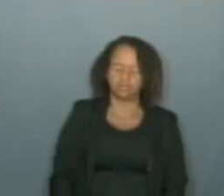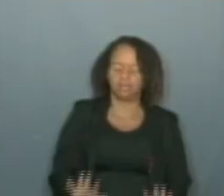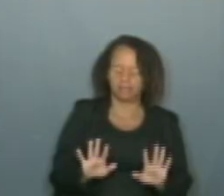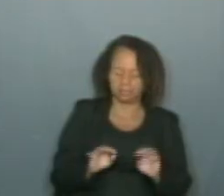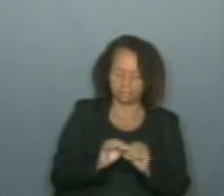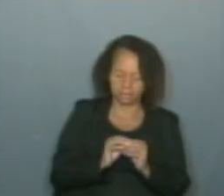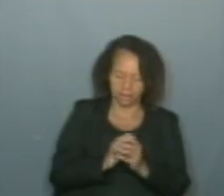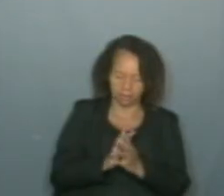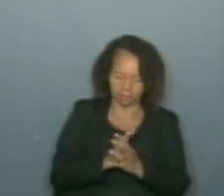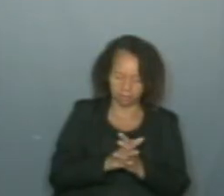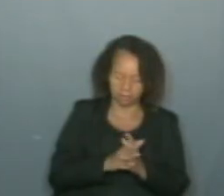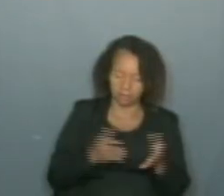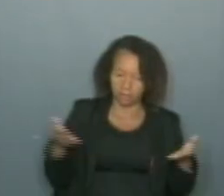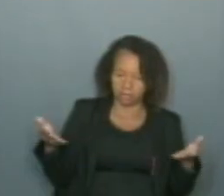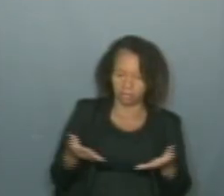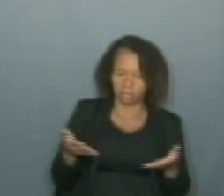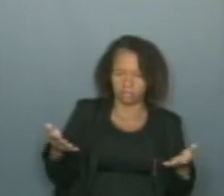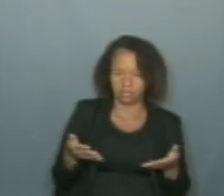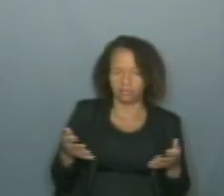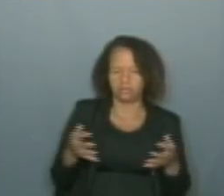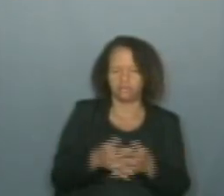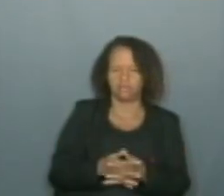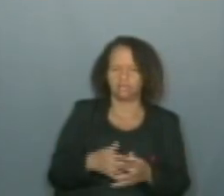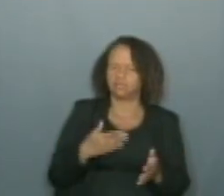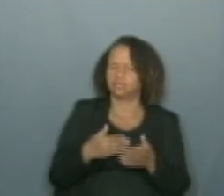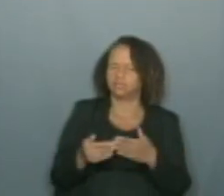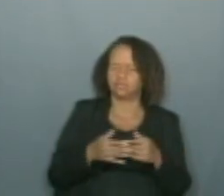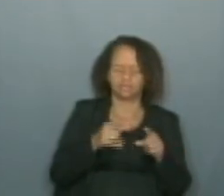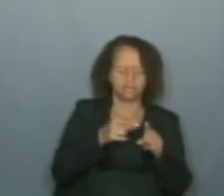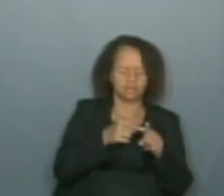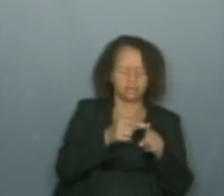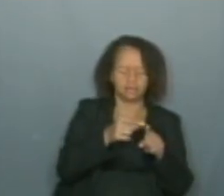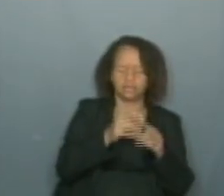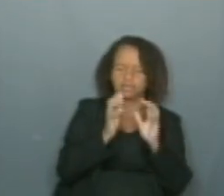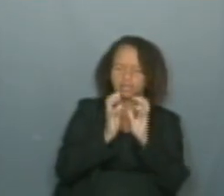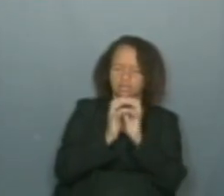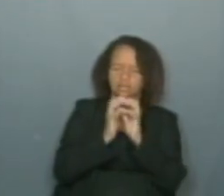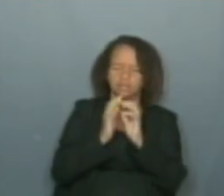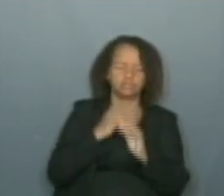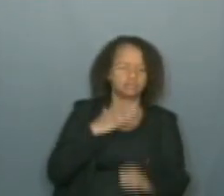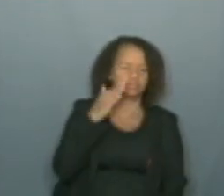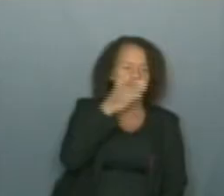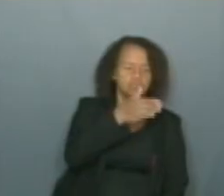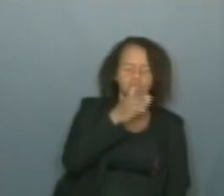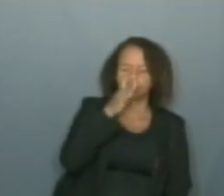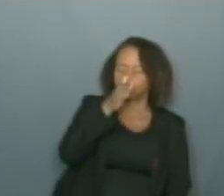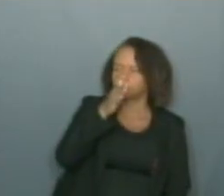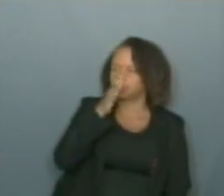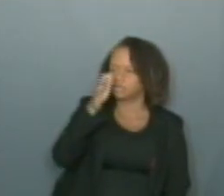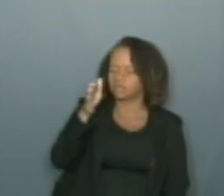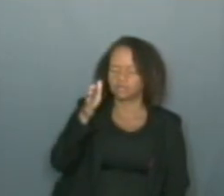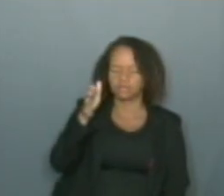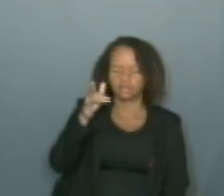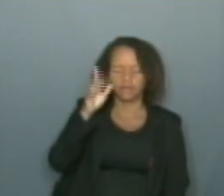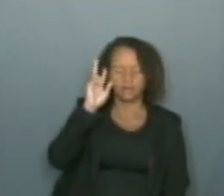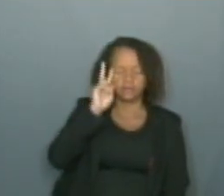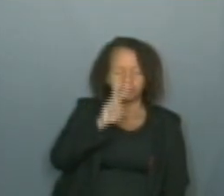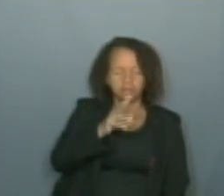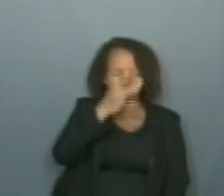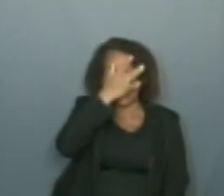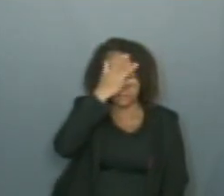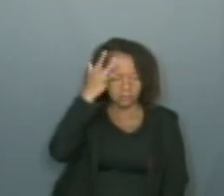isso, presidente? Porque hoje, em qualquer bairro da cidade do Recife que você passe, você tem